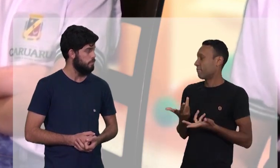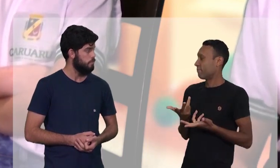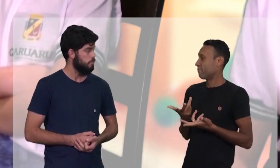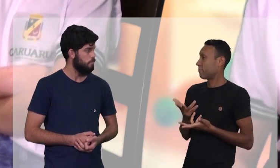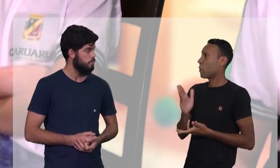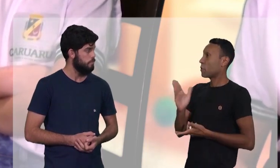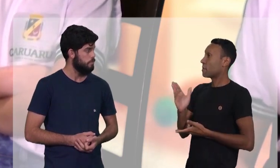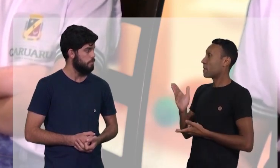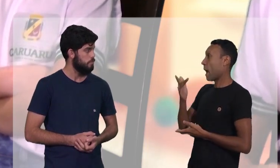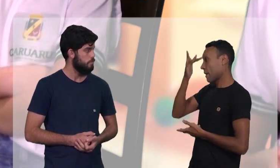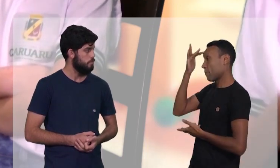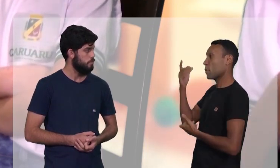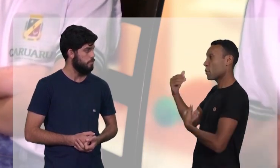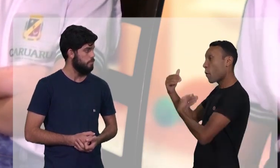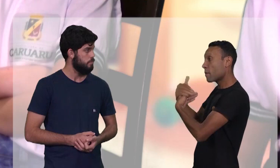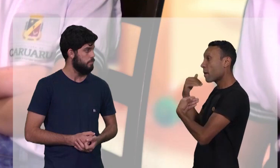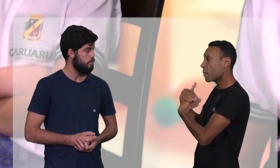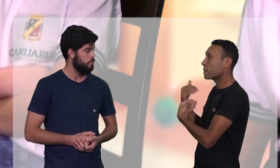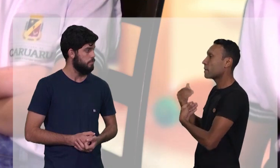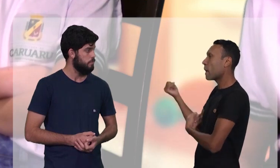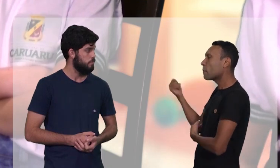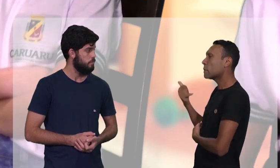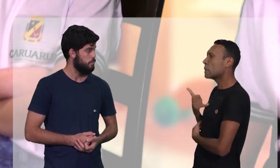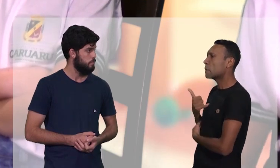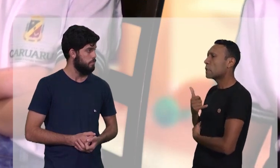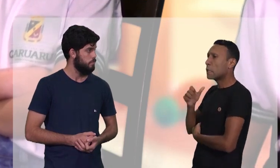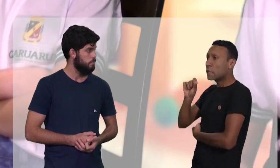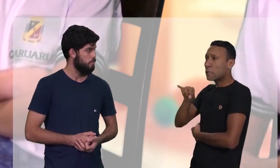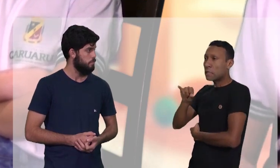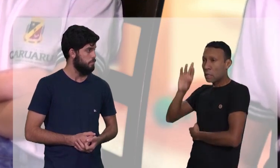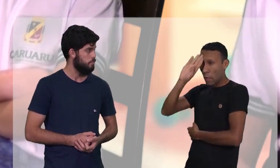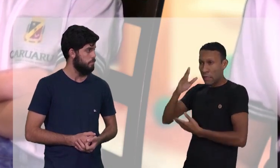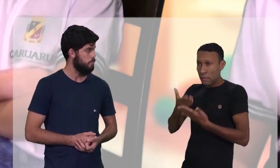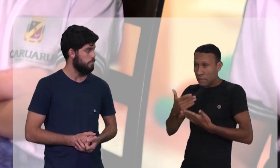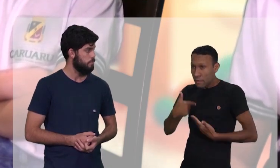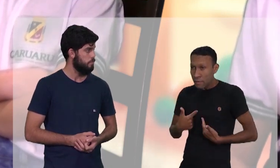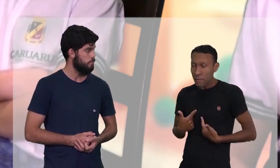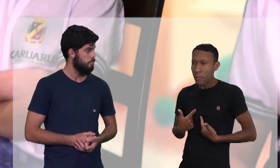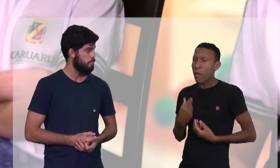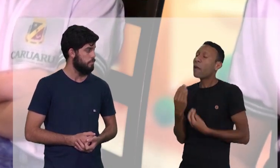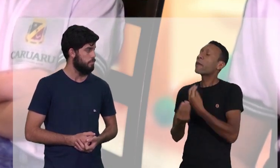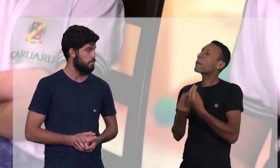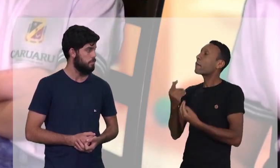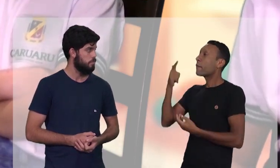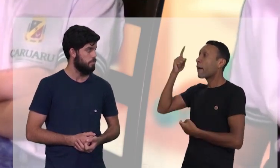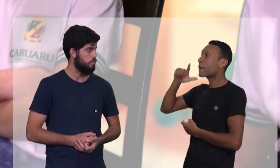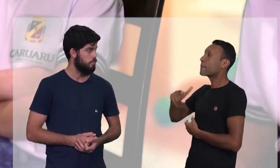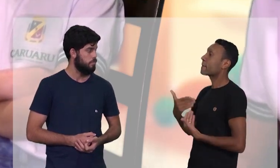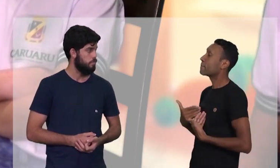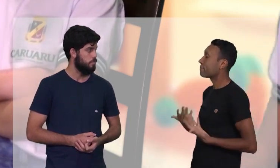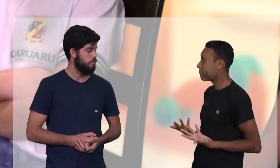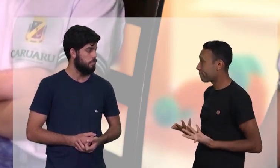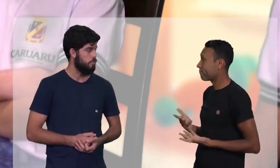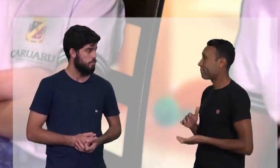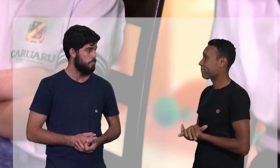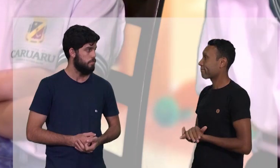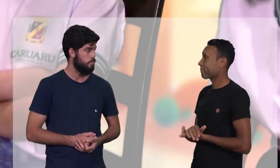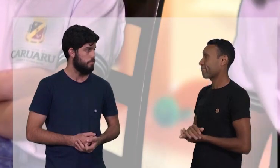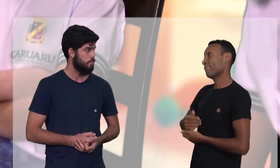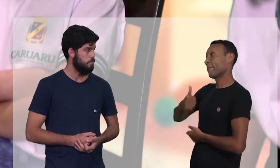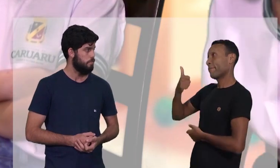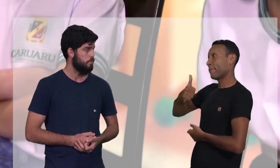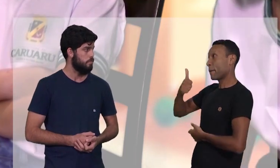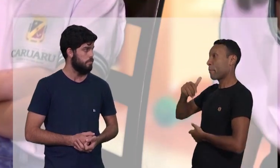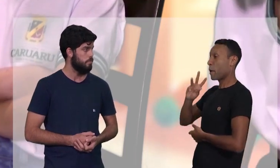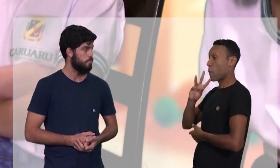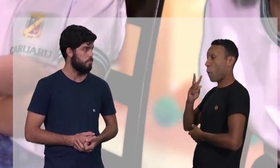já disseram pra mim, se você não acredita em si mesmo, ninguém mais vai acreditar. A gente primeiro tem que se conhecer